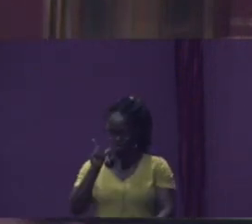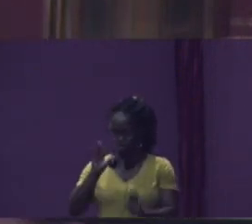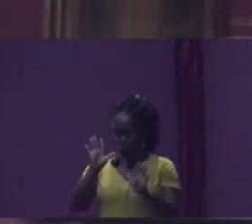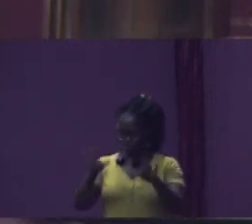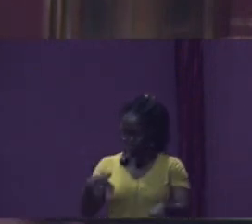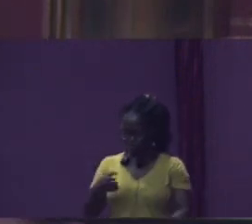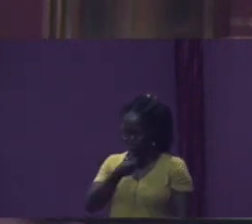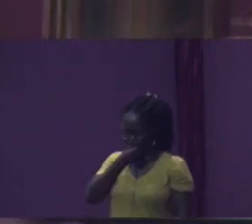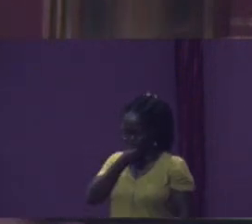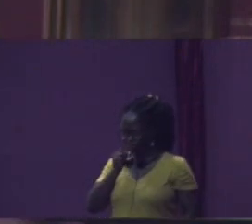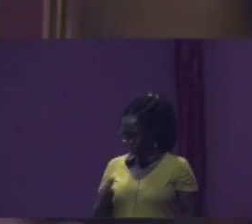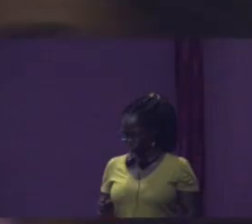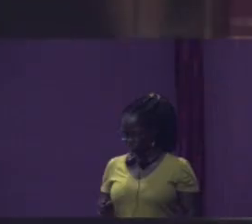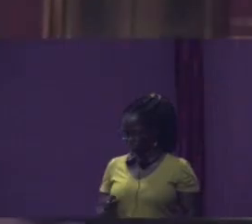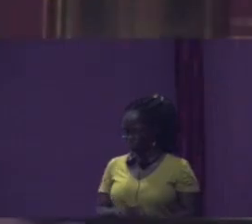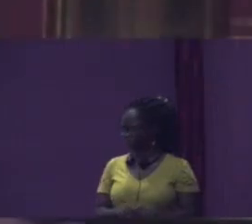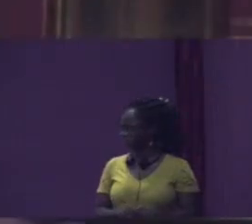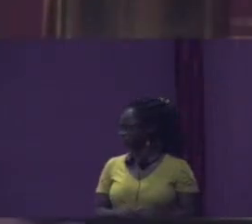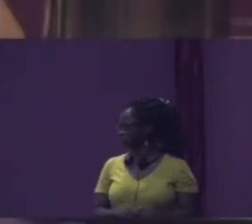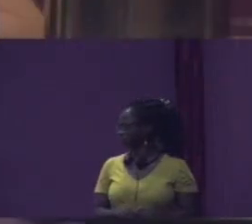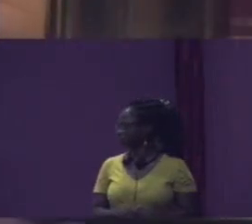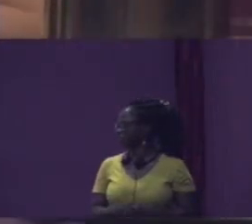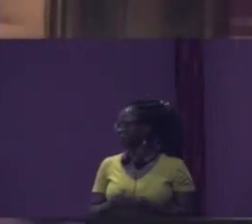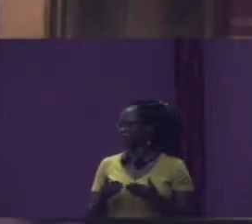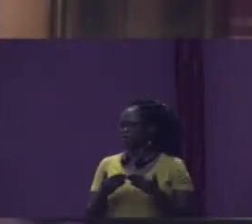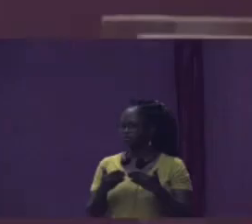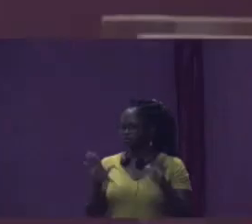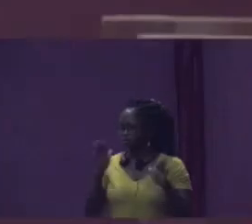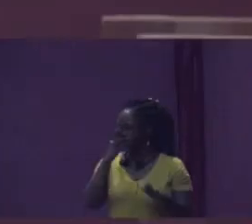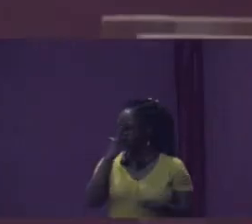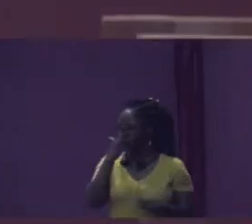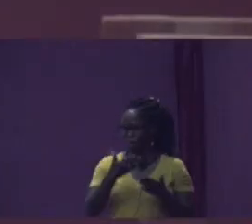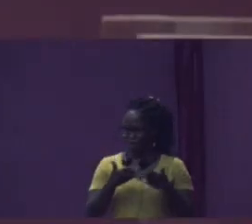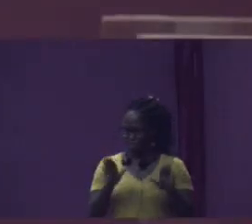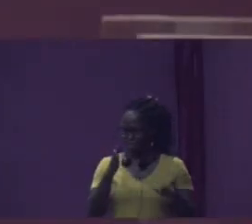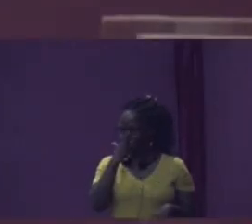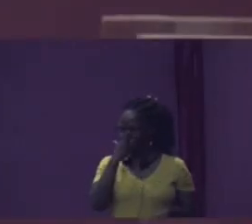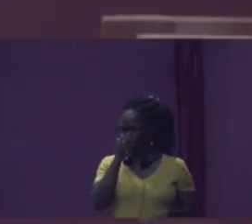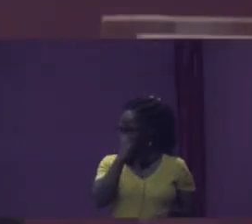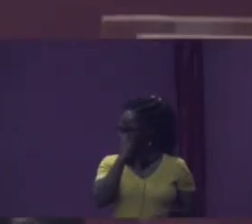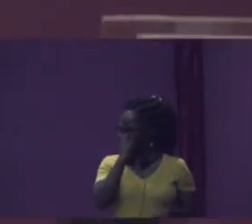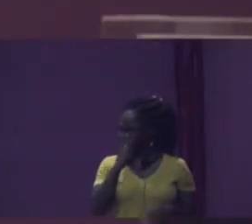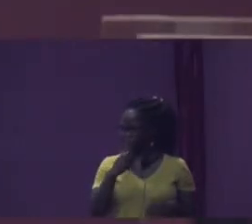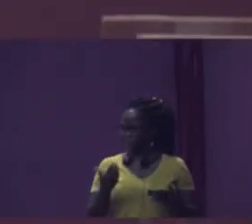Claro. Pode. Vou abrir a... Ok.